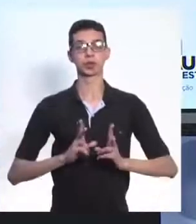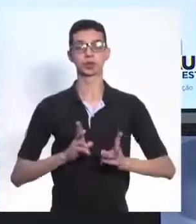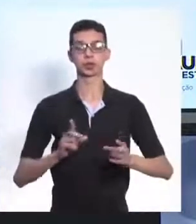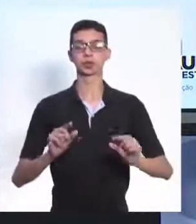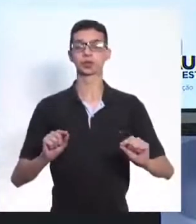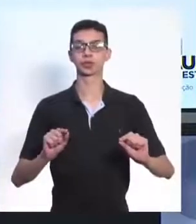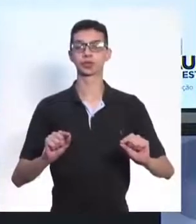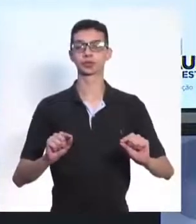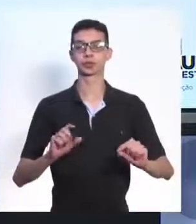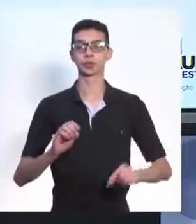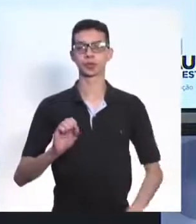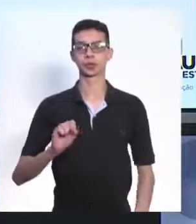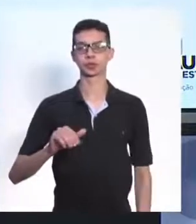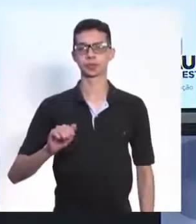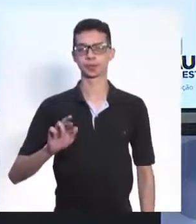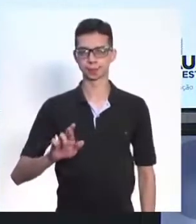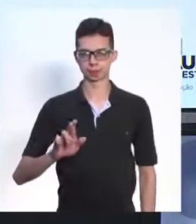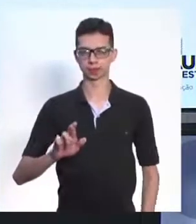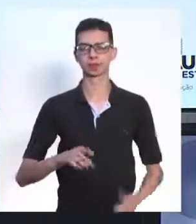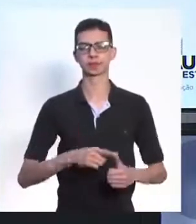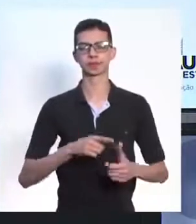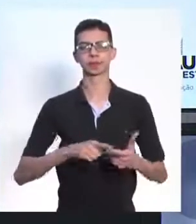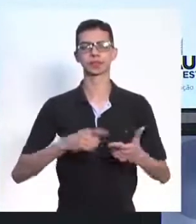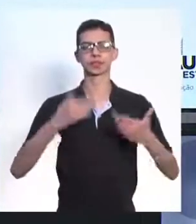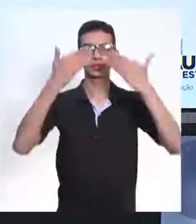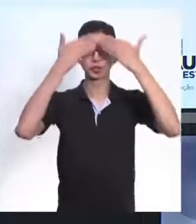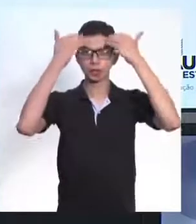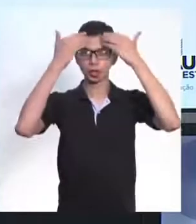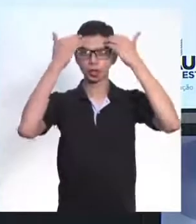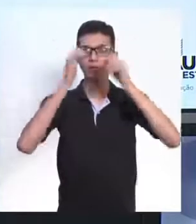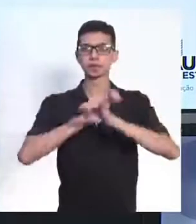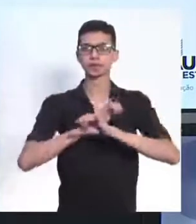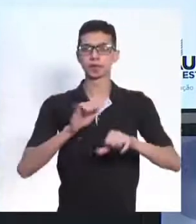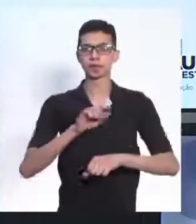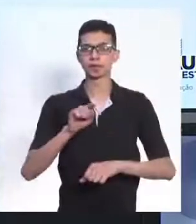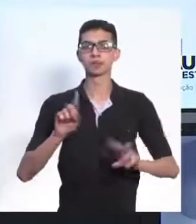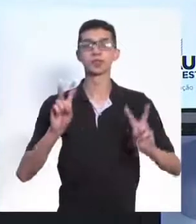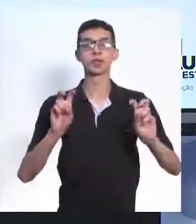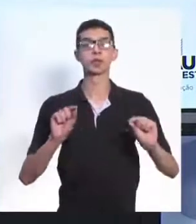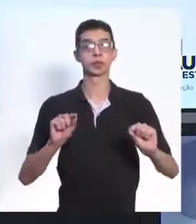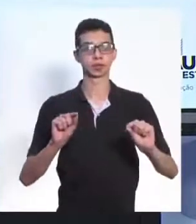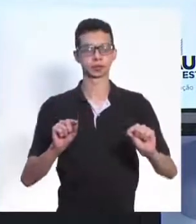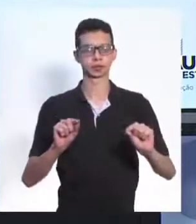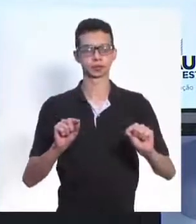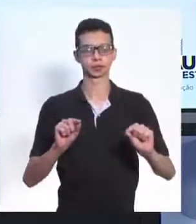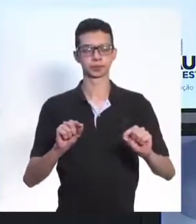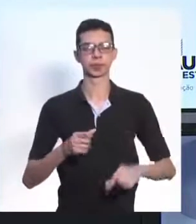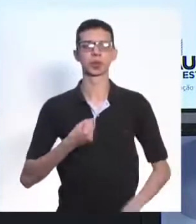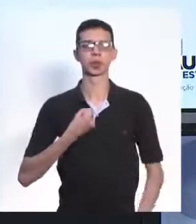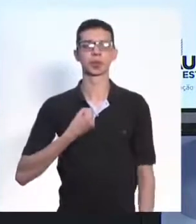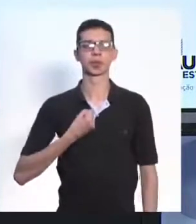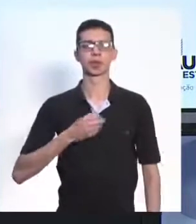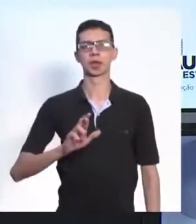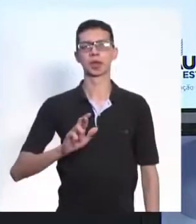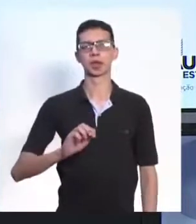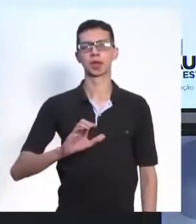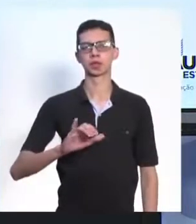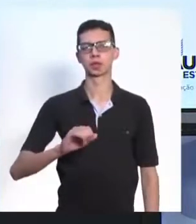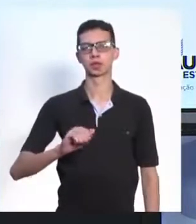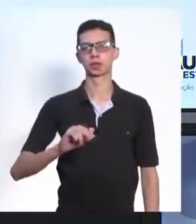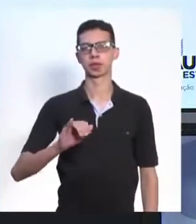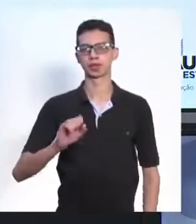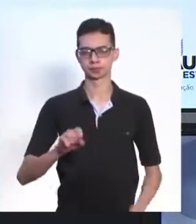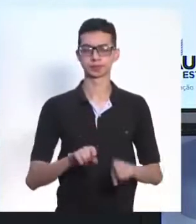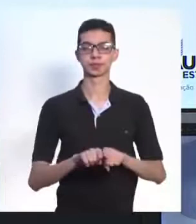e o Jonas começaram a trabalhar com vocês ontem, da retomada sobre números racionais, representação